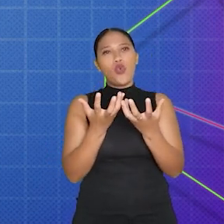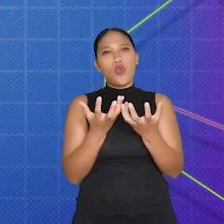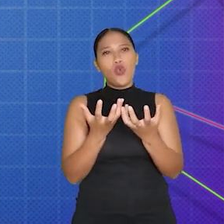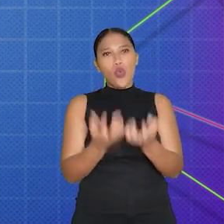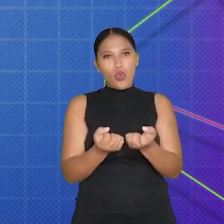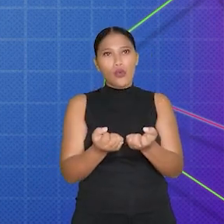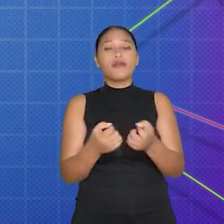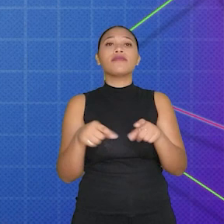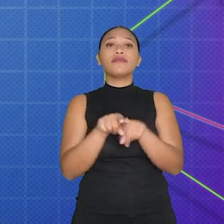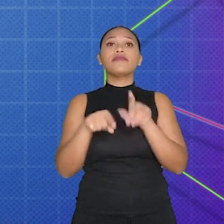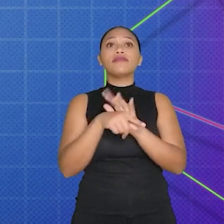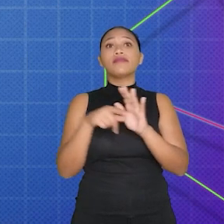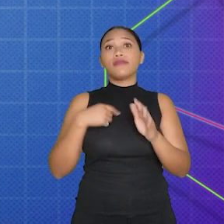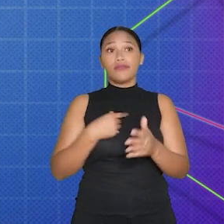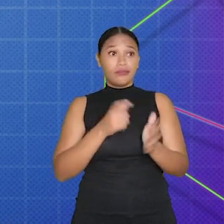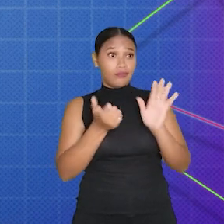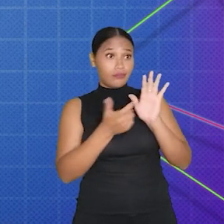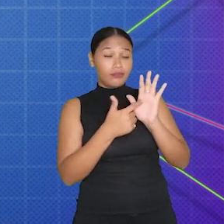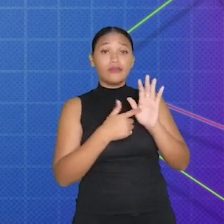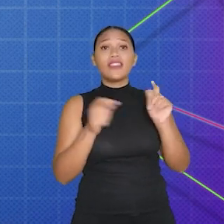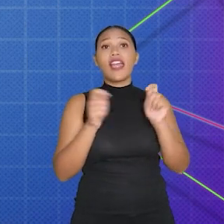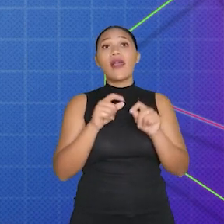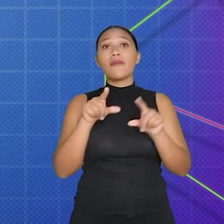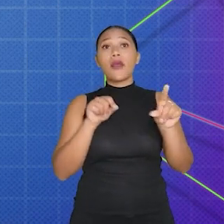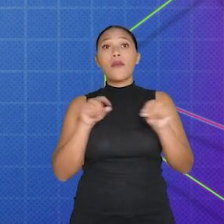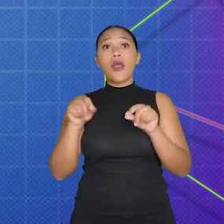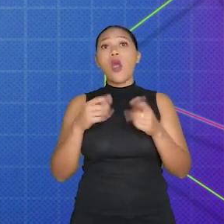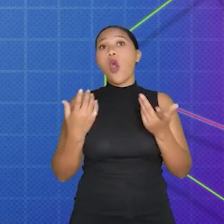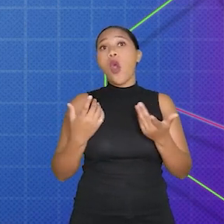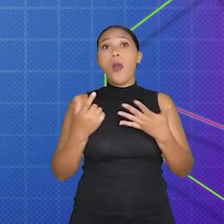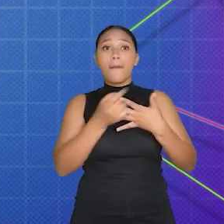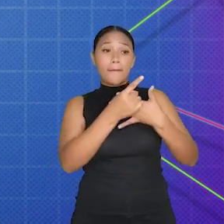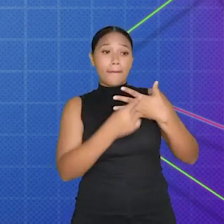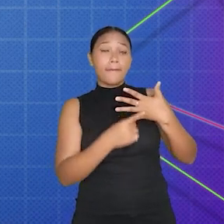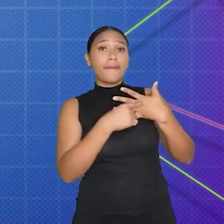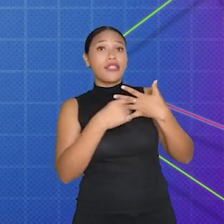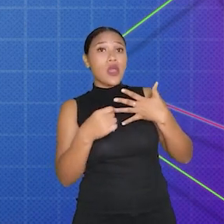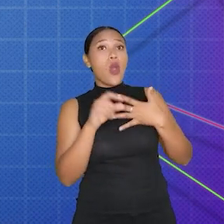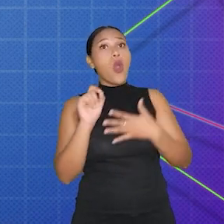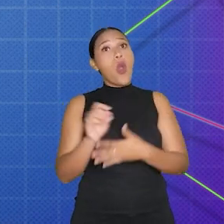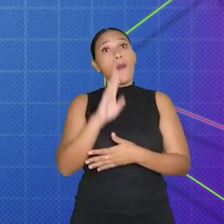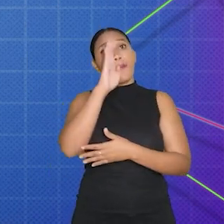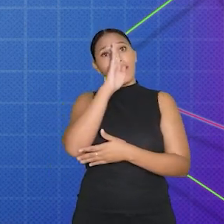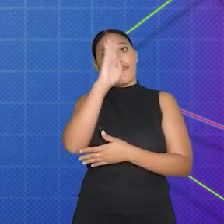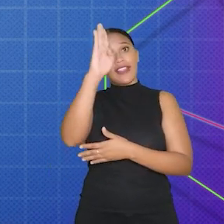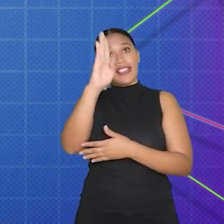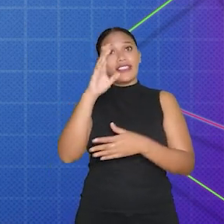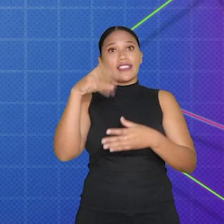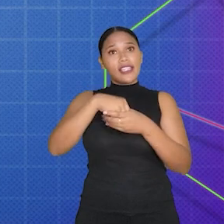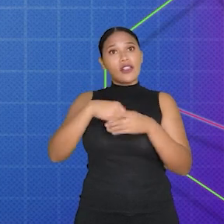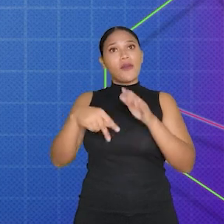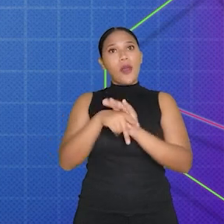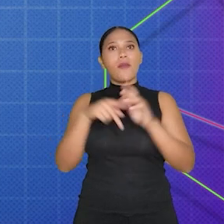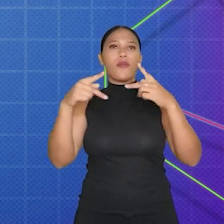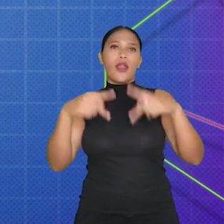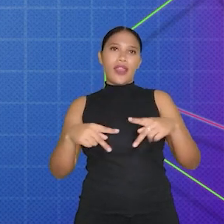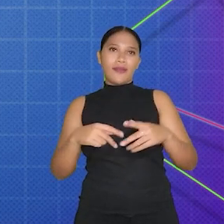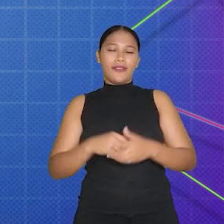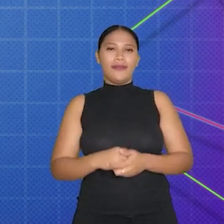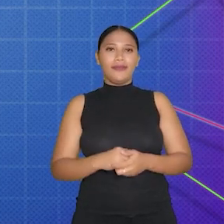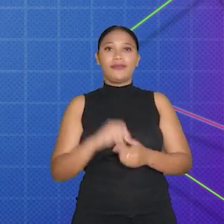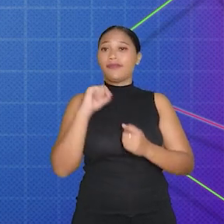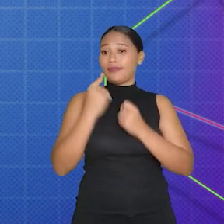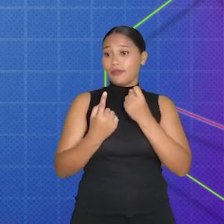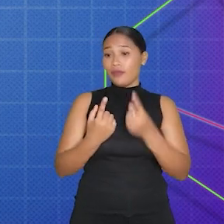processo de instalação. Para acessar os setups de programas, você pode procurar a opção Opções ou Preferências dentro do